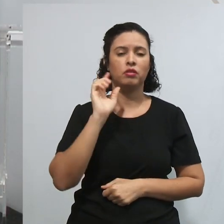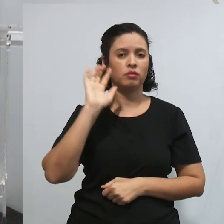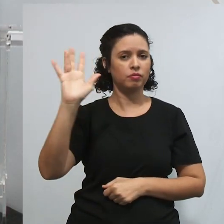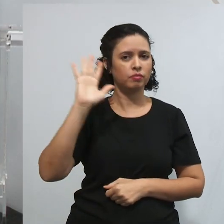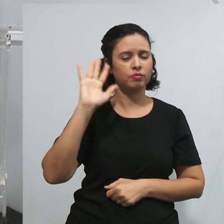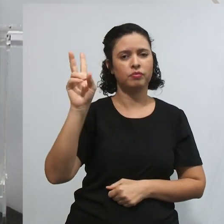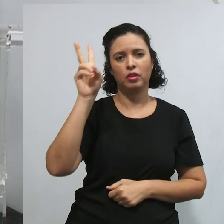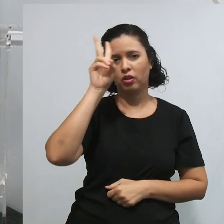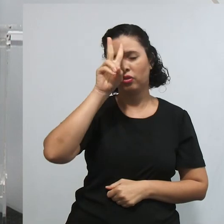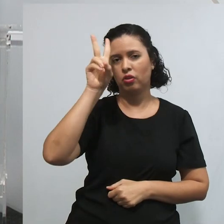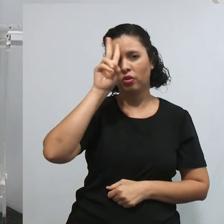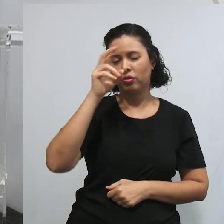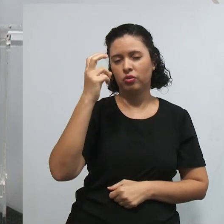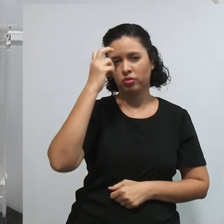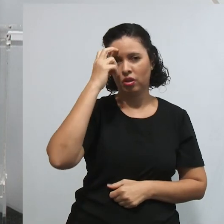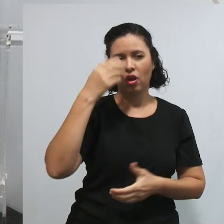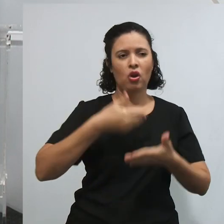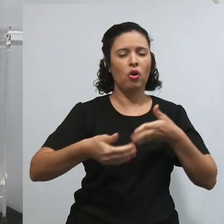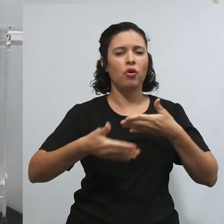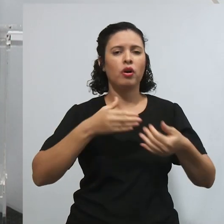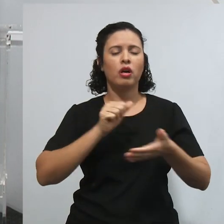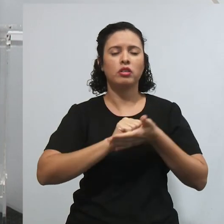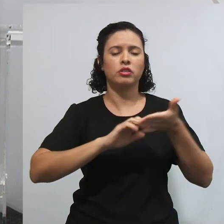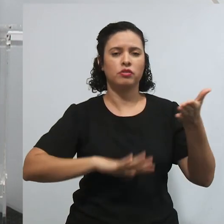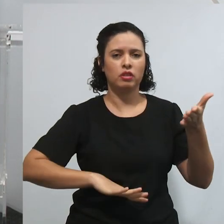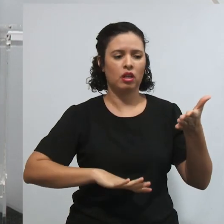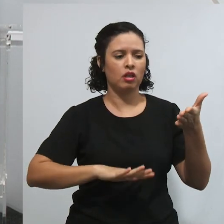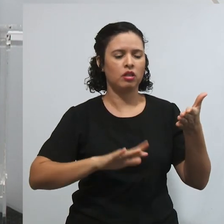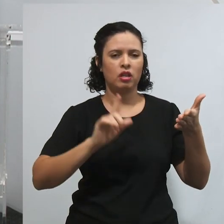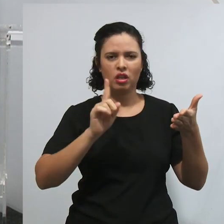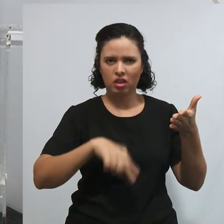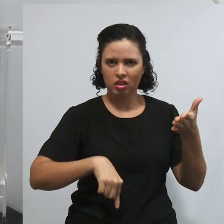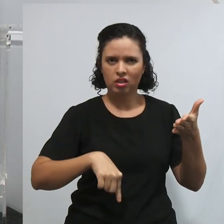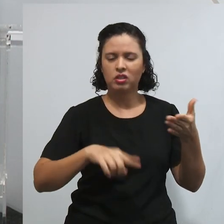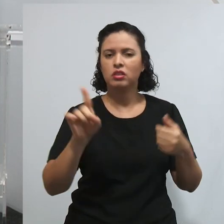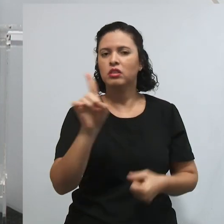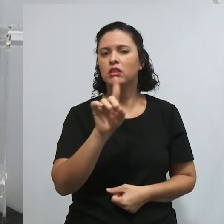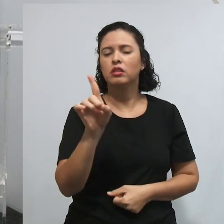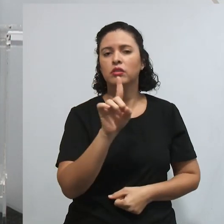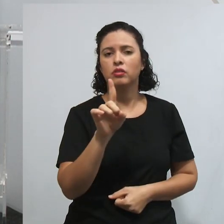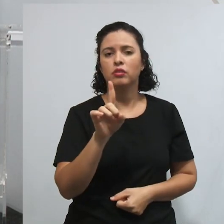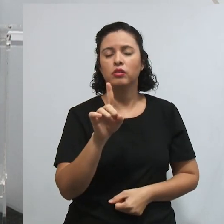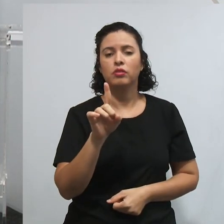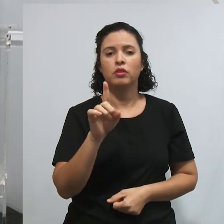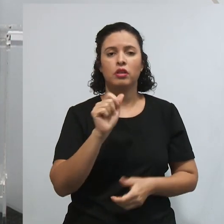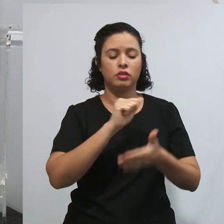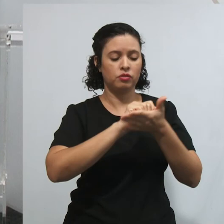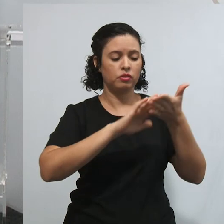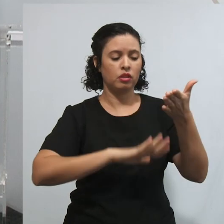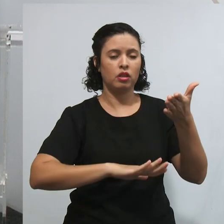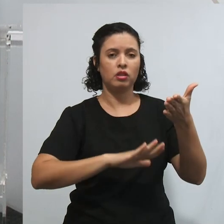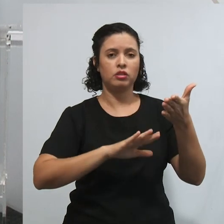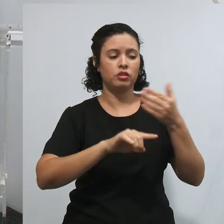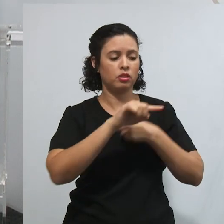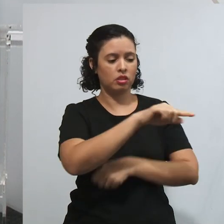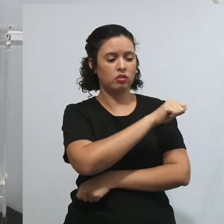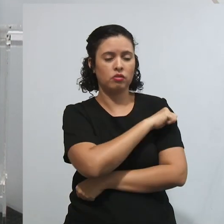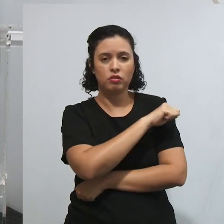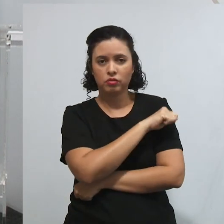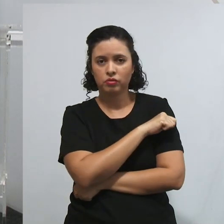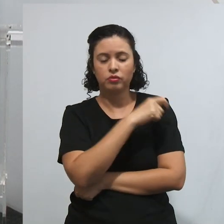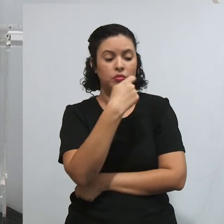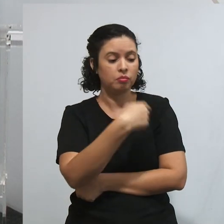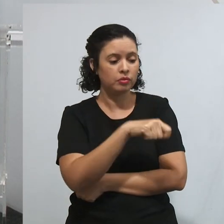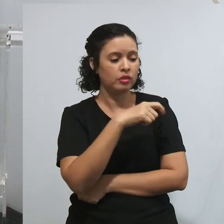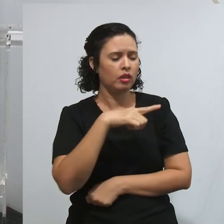histórico-cultural, não é qualquer ação que possa ser chamado de atividade. Para ser chamado de atividade, aquilo que o aluno está